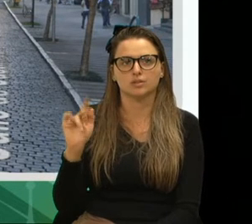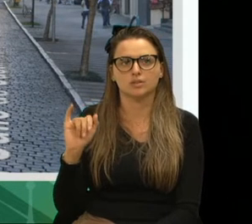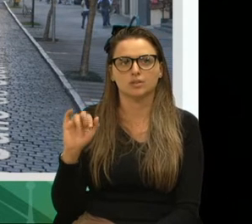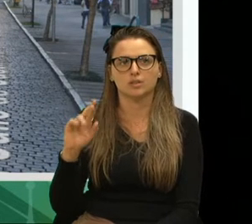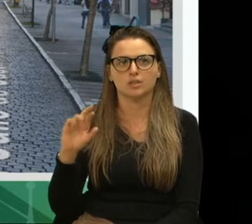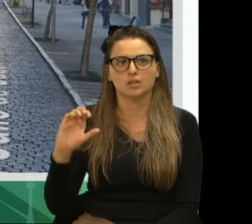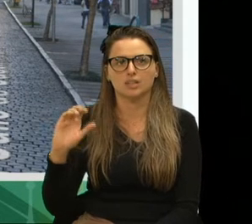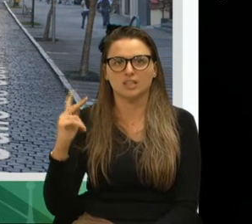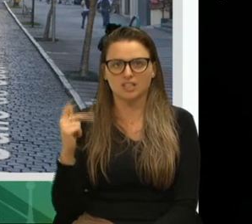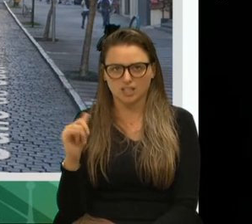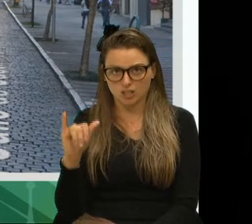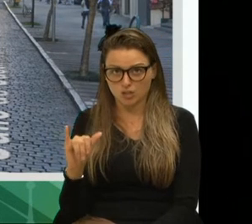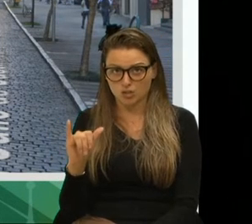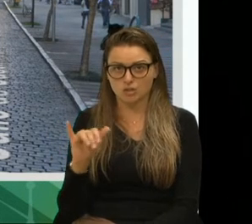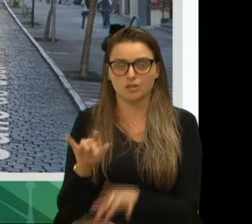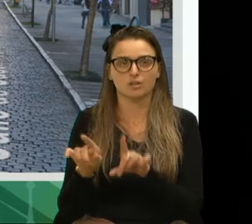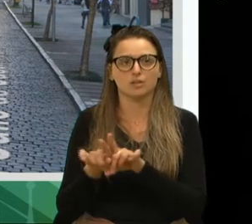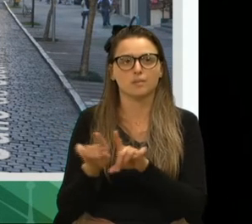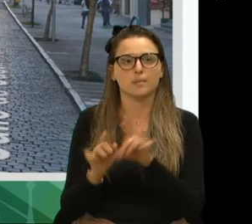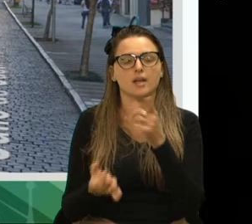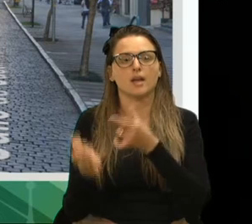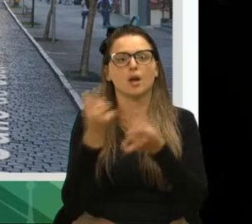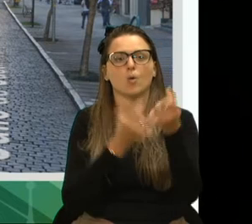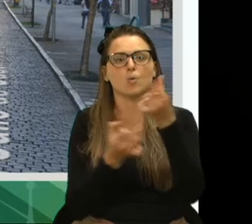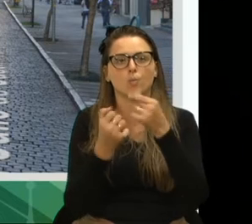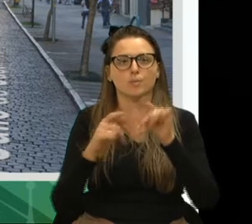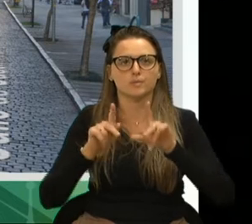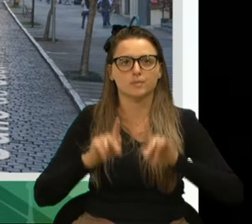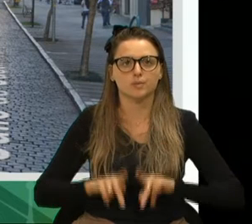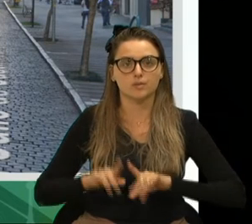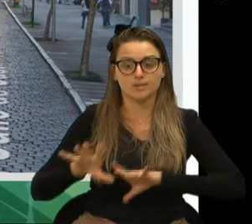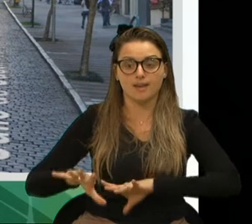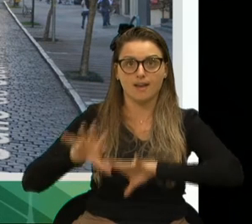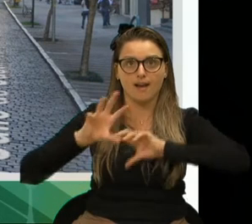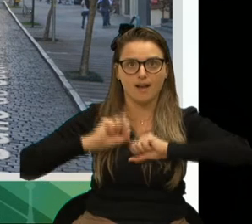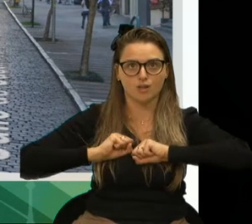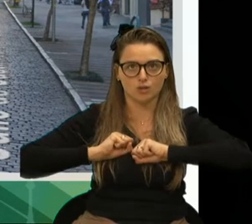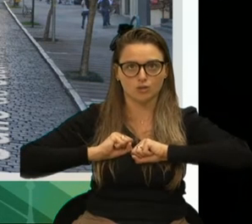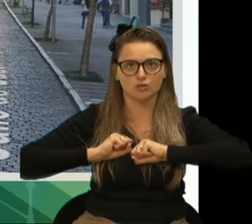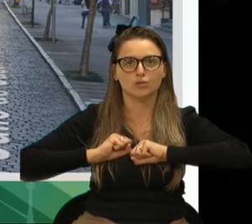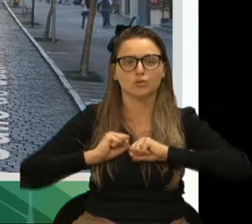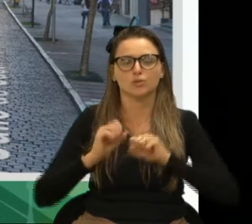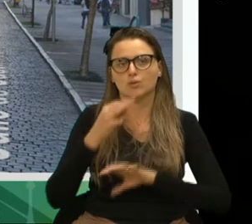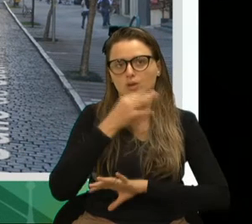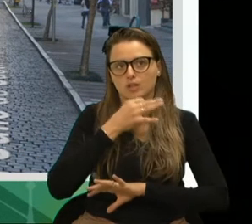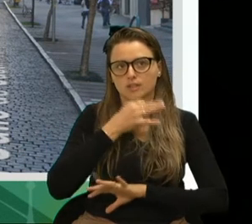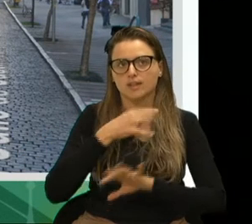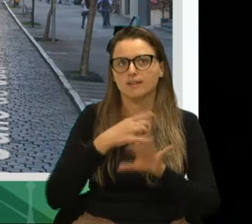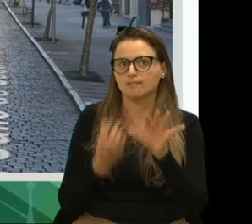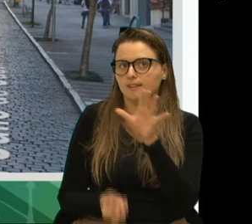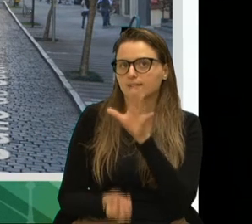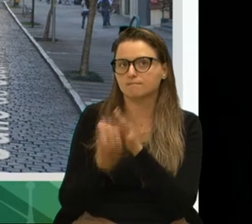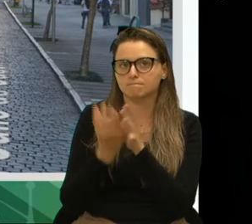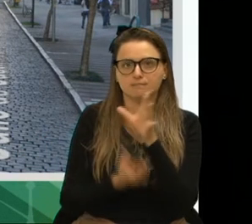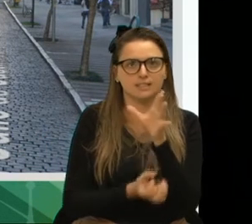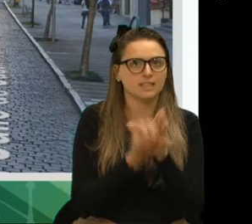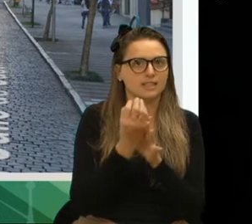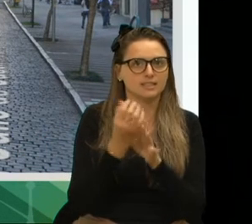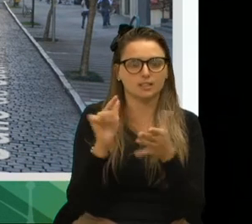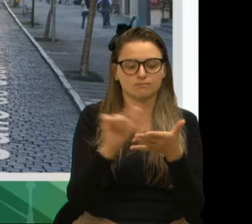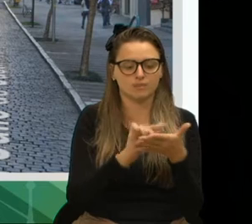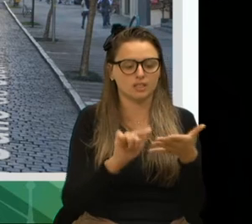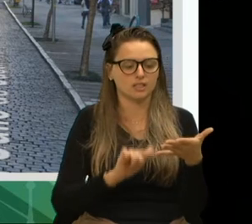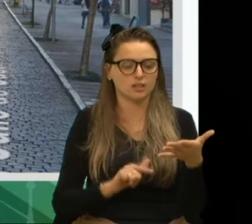vereador Alberto, também uma das pessoas que adotou o Caxias do Sul, né, tem uma produção muito grande, então a literatura deve